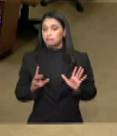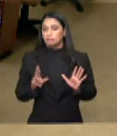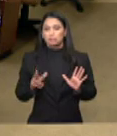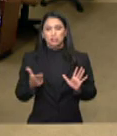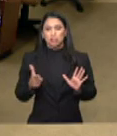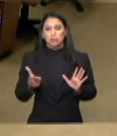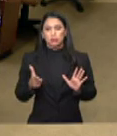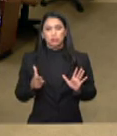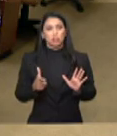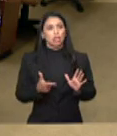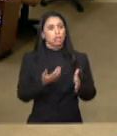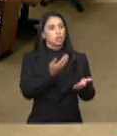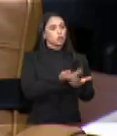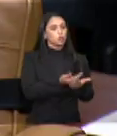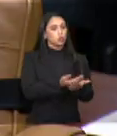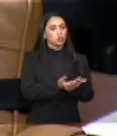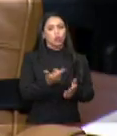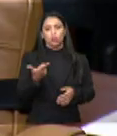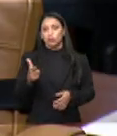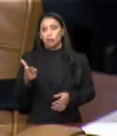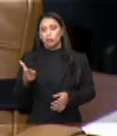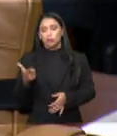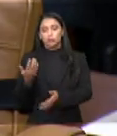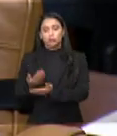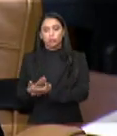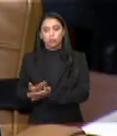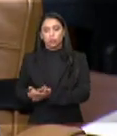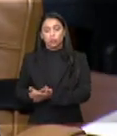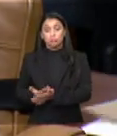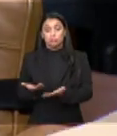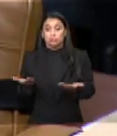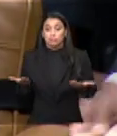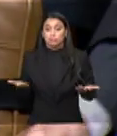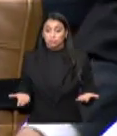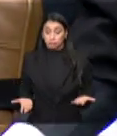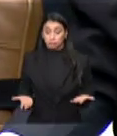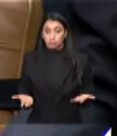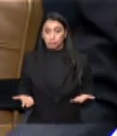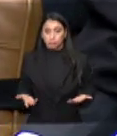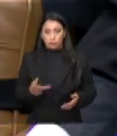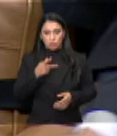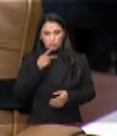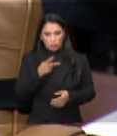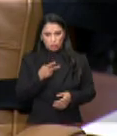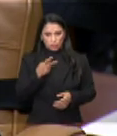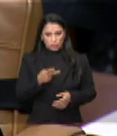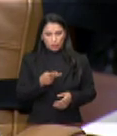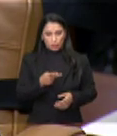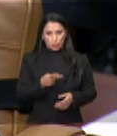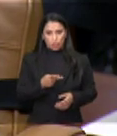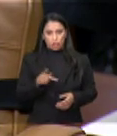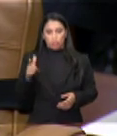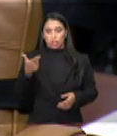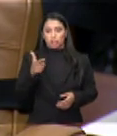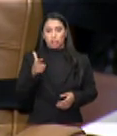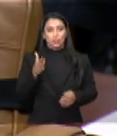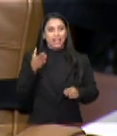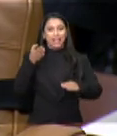de letrado e de iletrado. Quando Vossa Excelência tocou no assunto do não acesso à escola